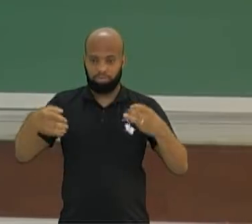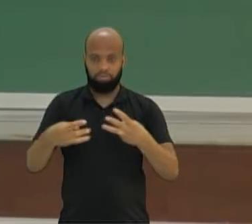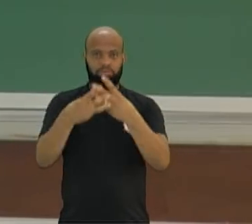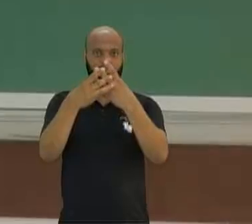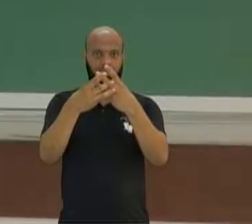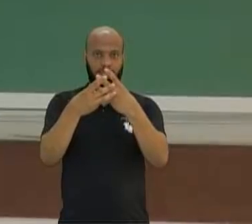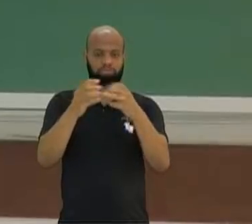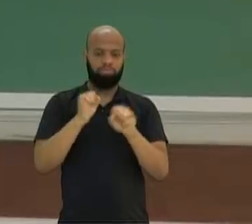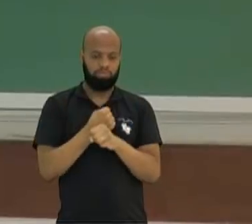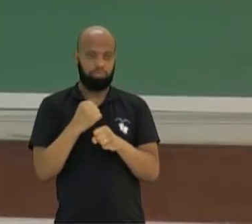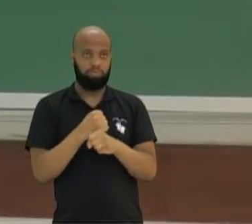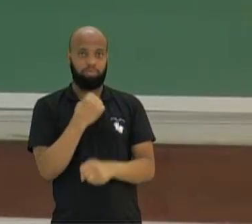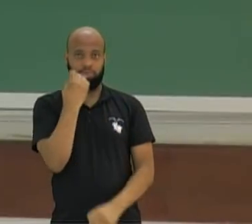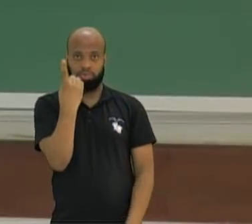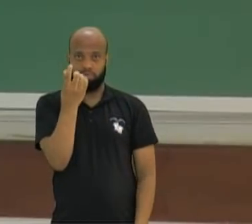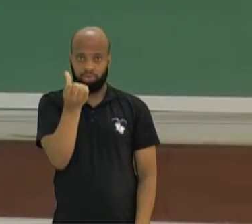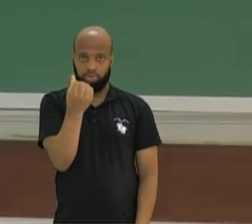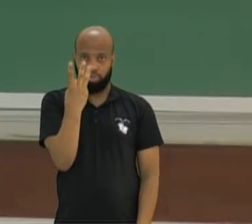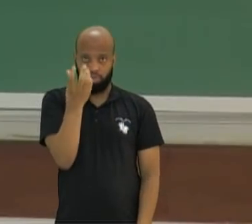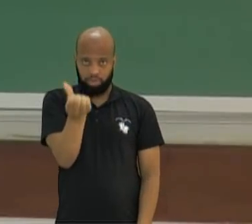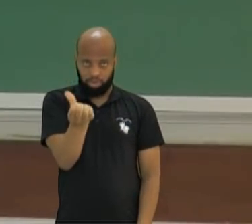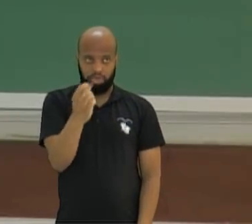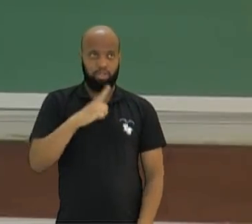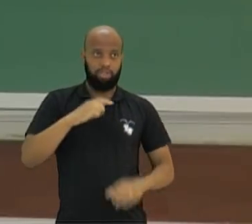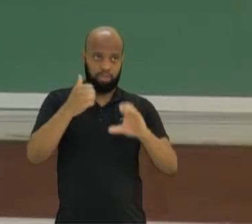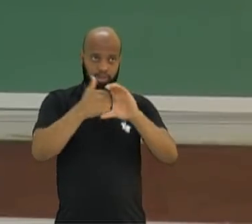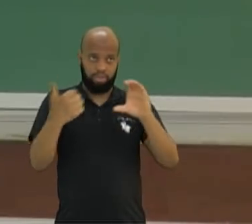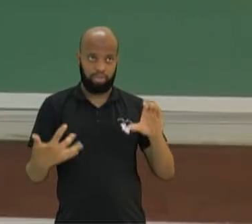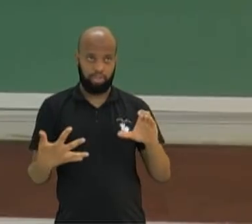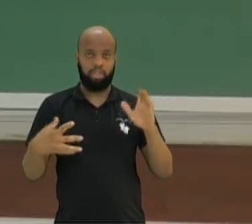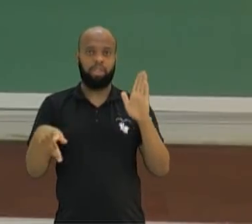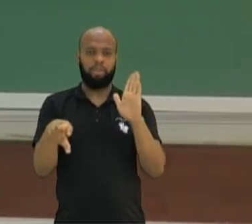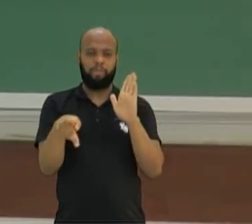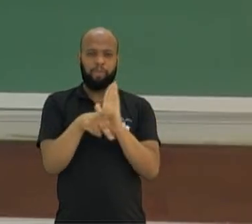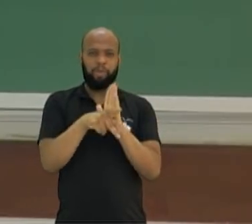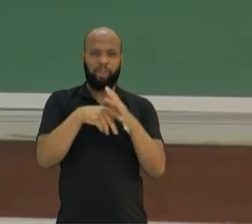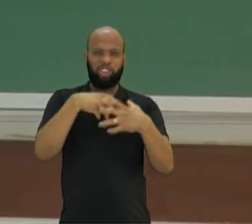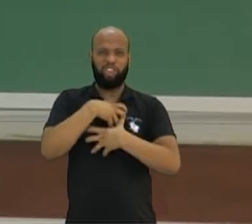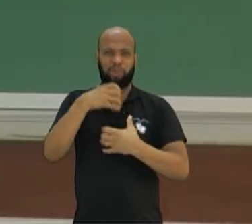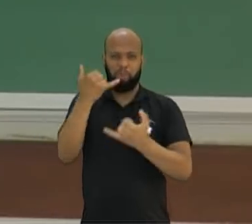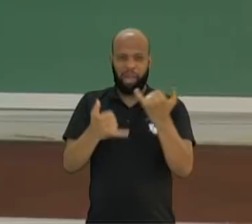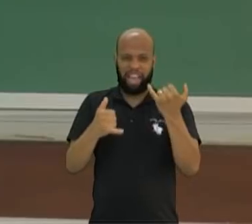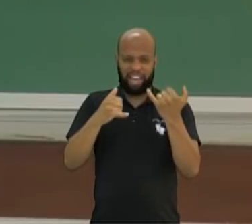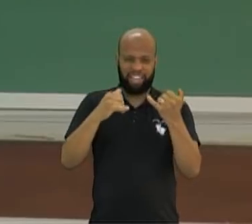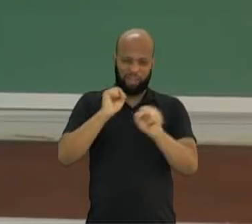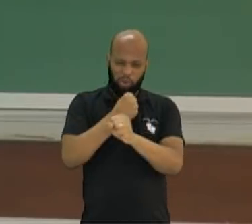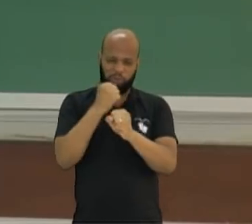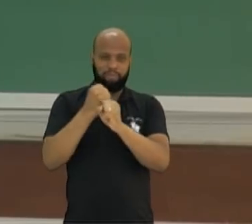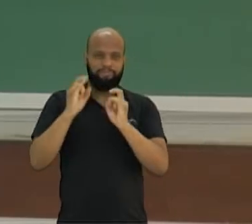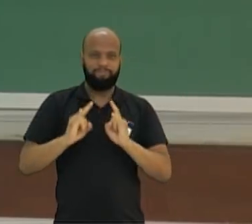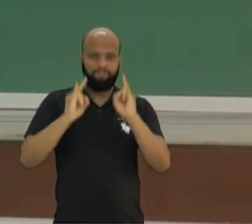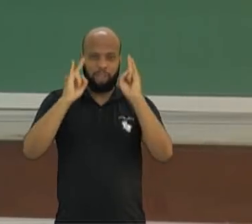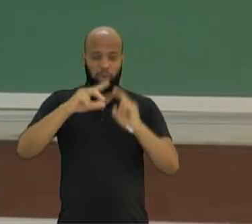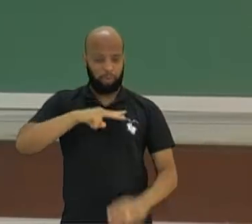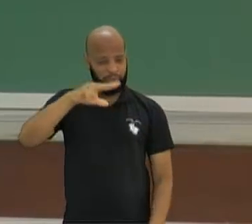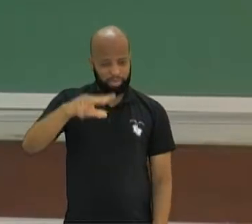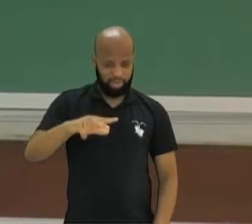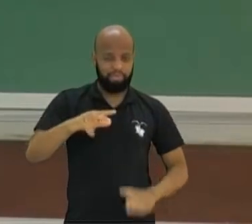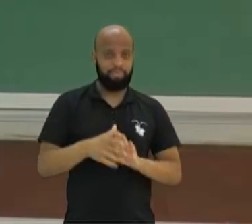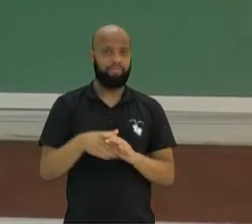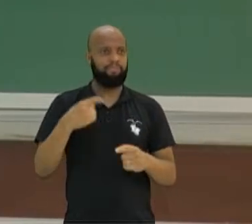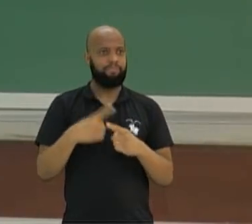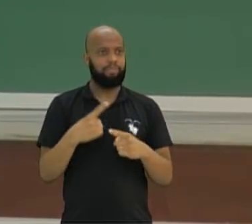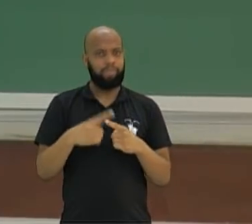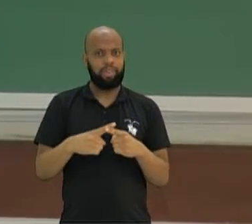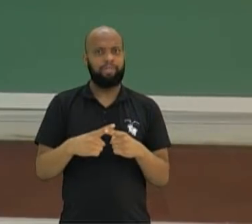construída em 1636. Bacana que ela tem uma característica bem colonial portuguesa, né? Então é isso que é o legal, né? Você